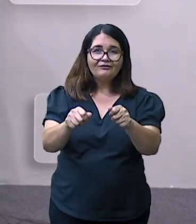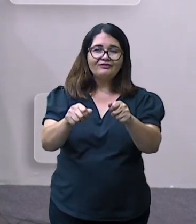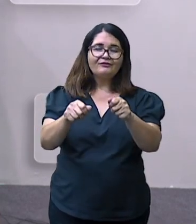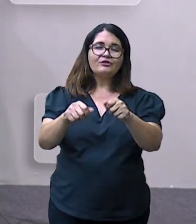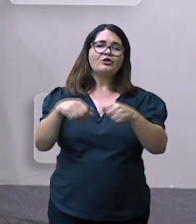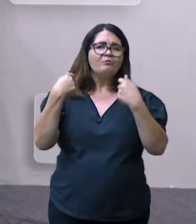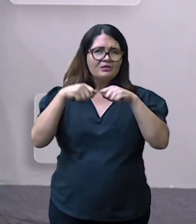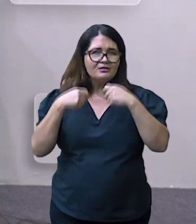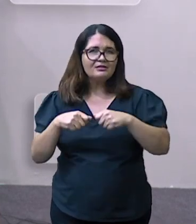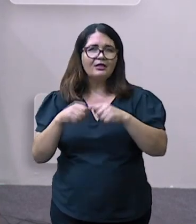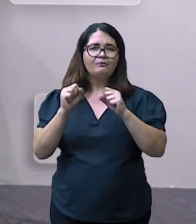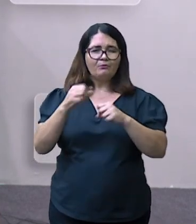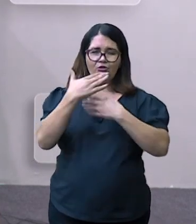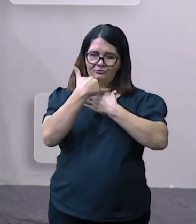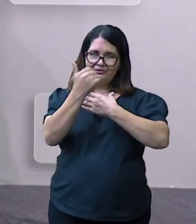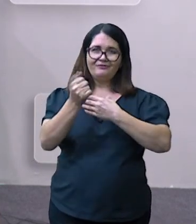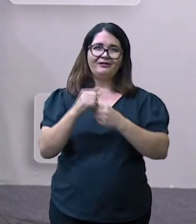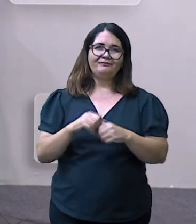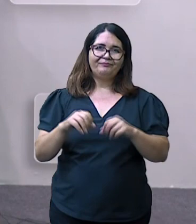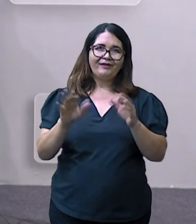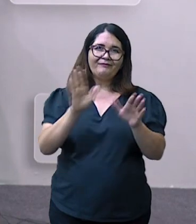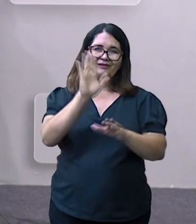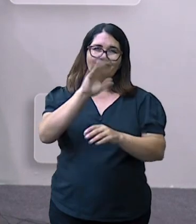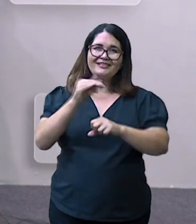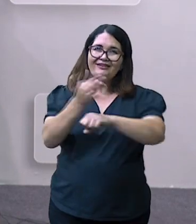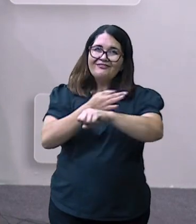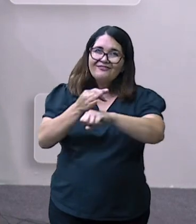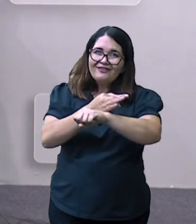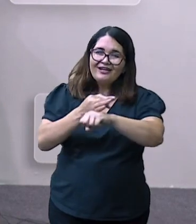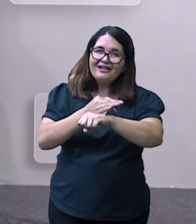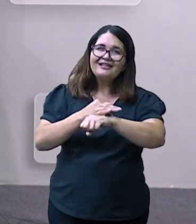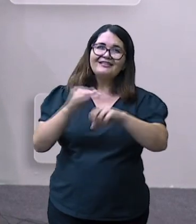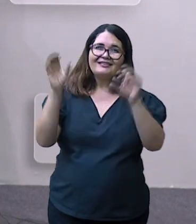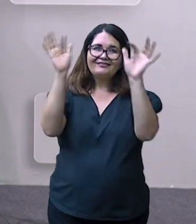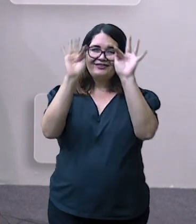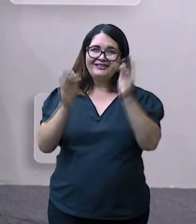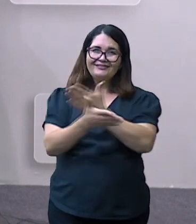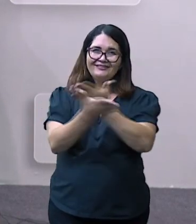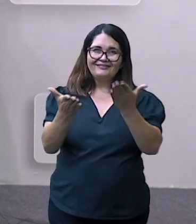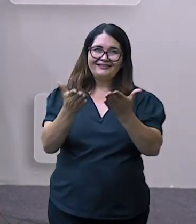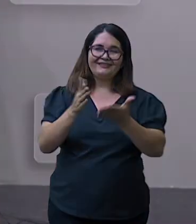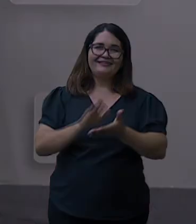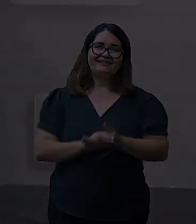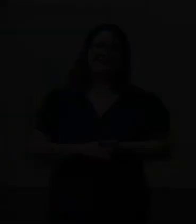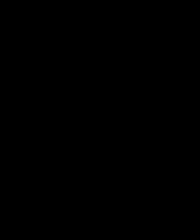estarei aqui. Ótimas férias para todos e até a próxima.